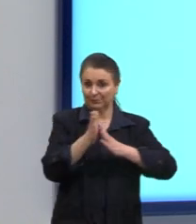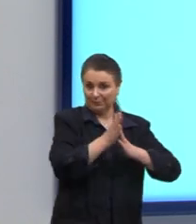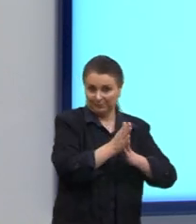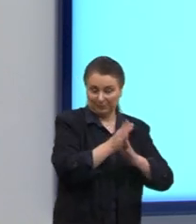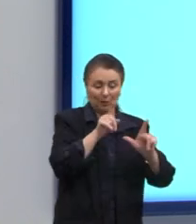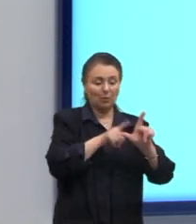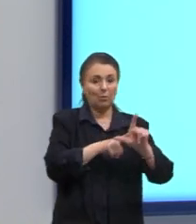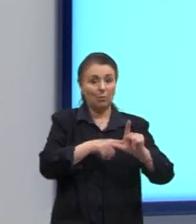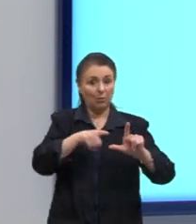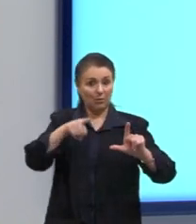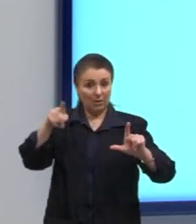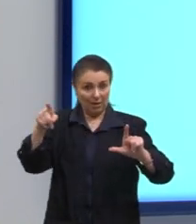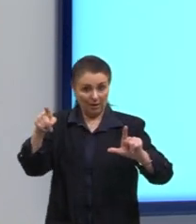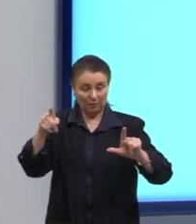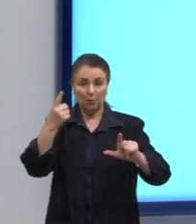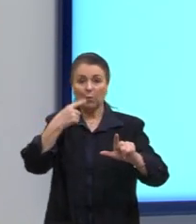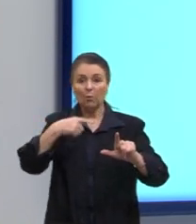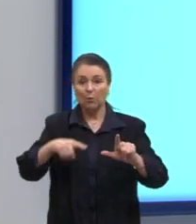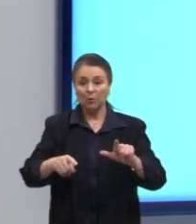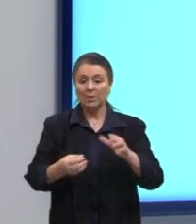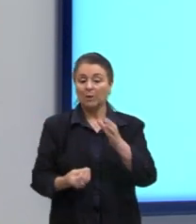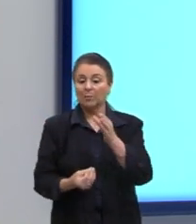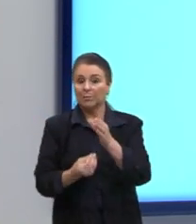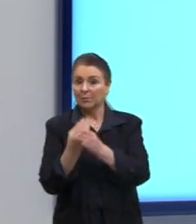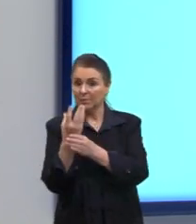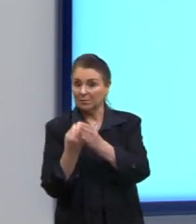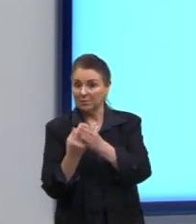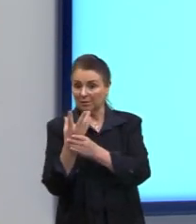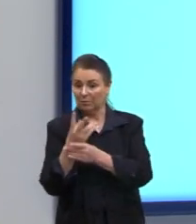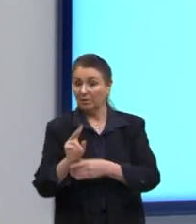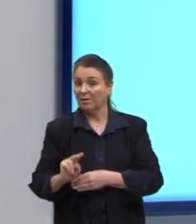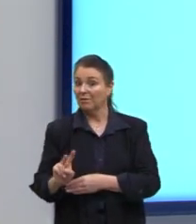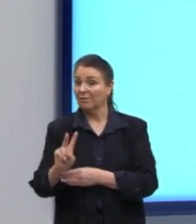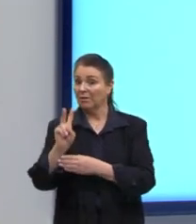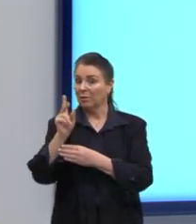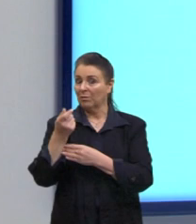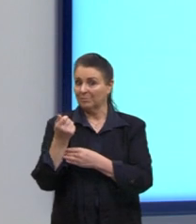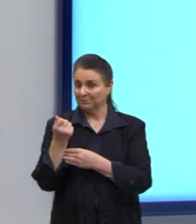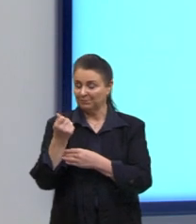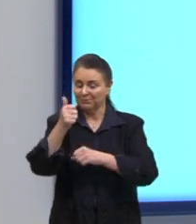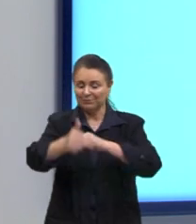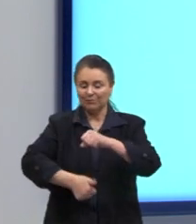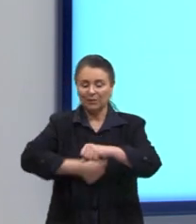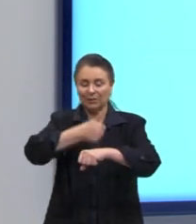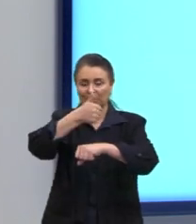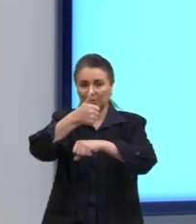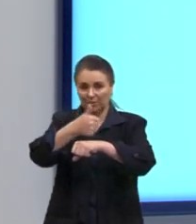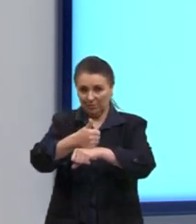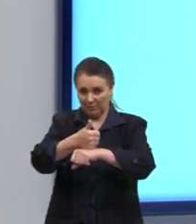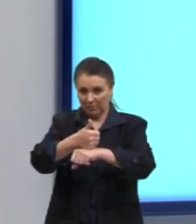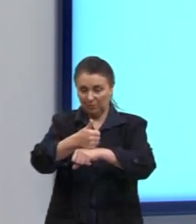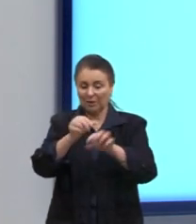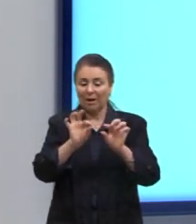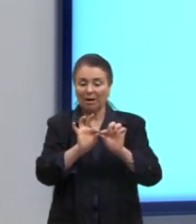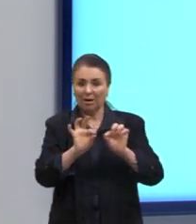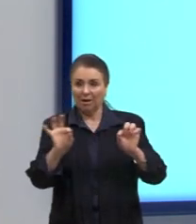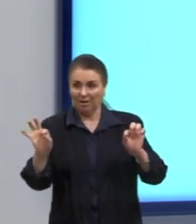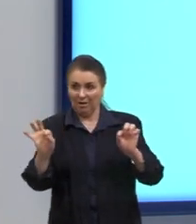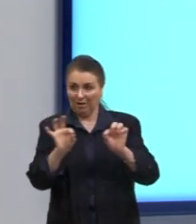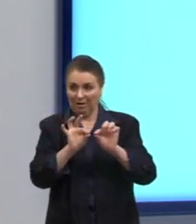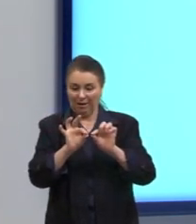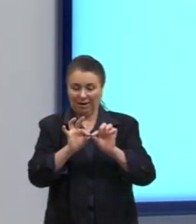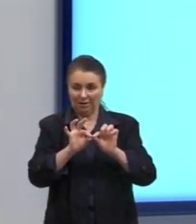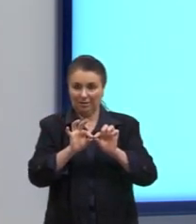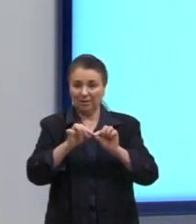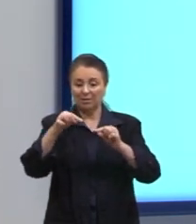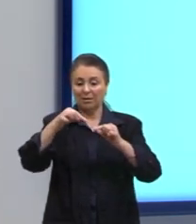agora o gráfico onde nós temos a produção né o valor então a reta cruza a